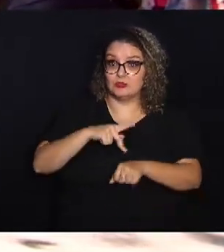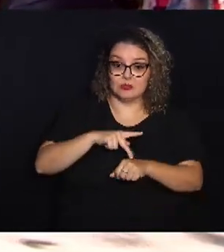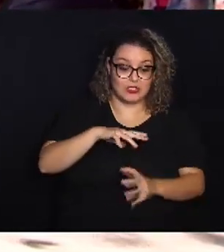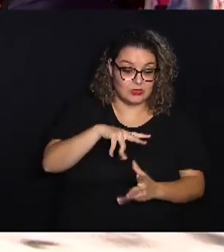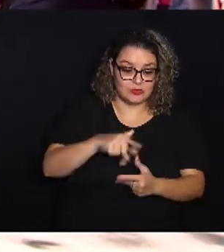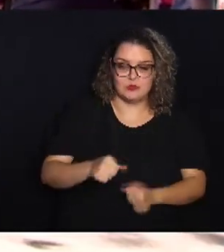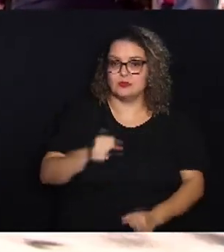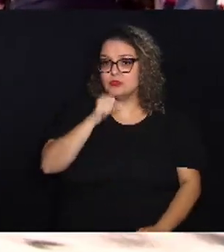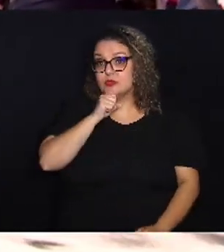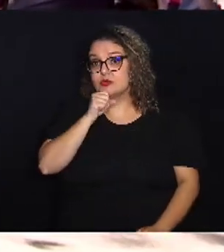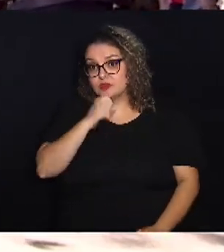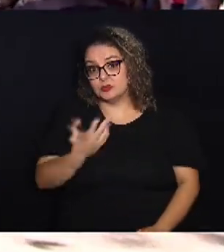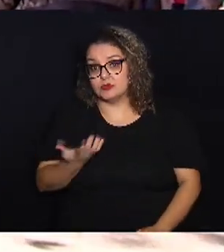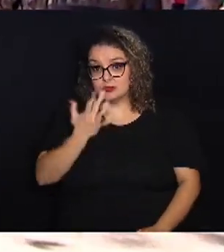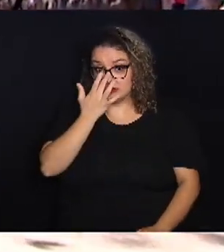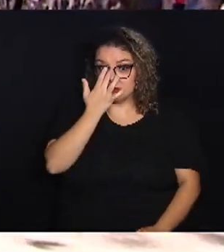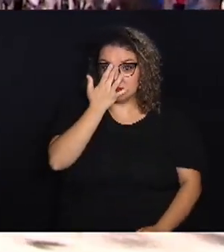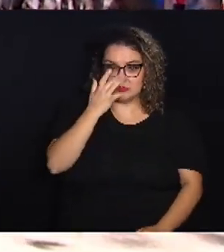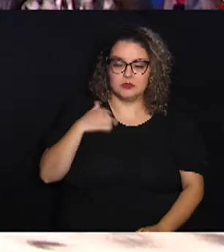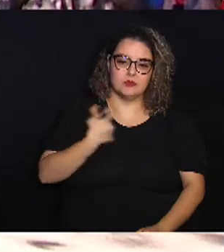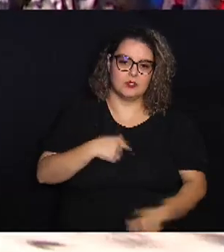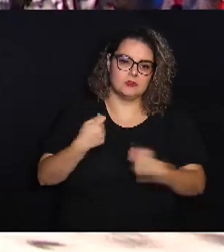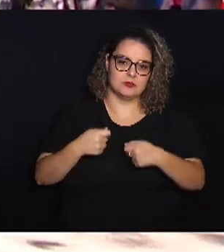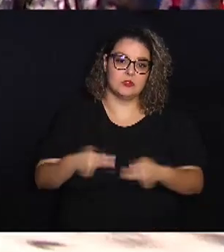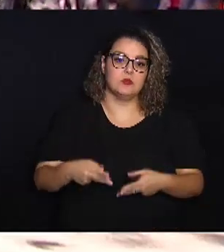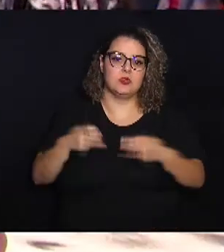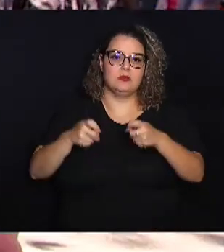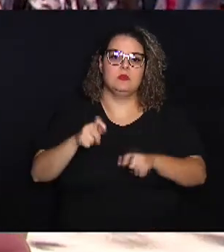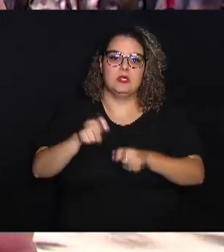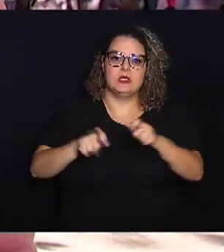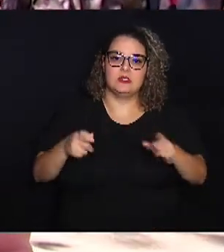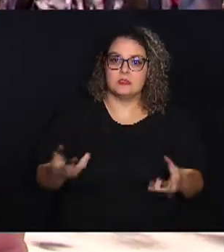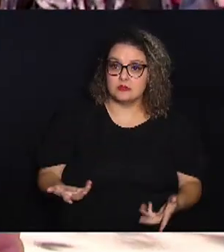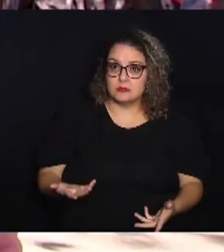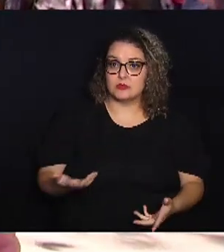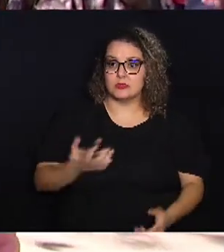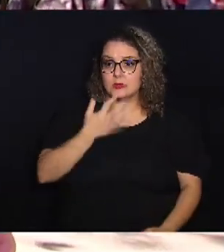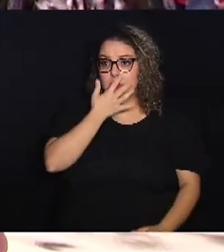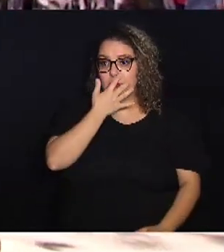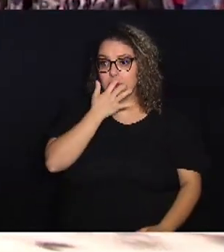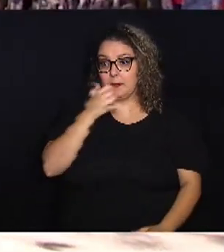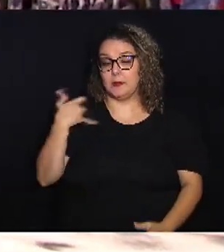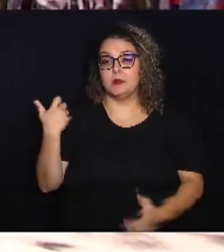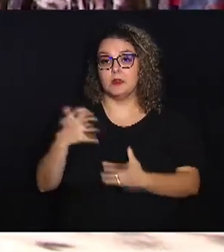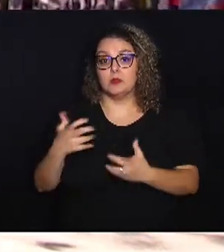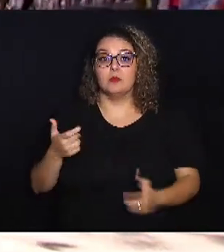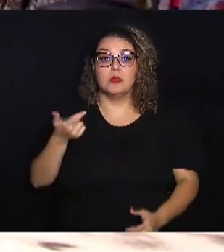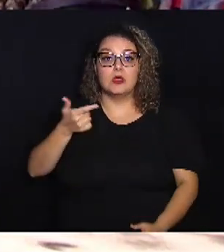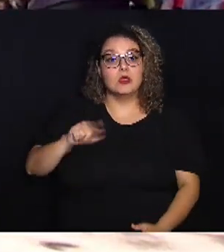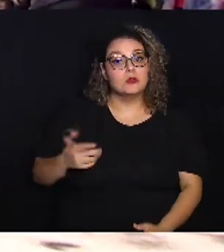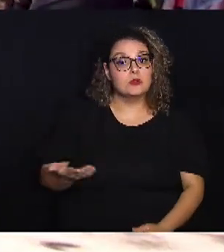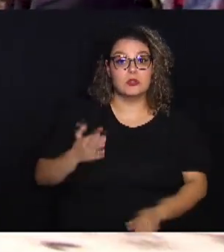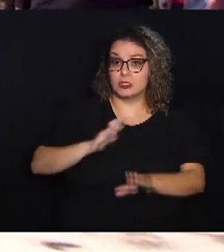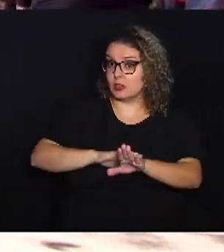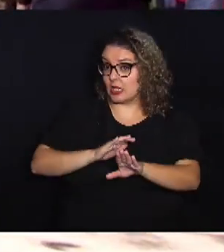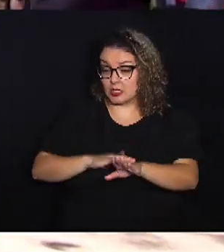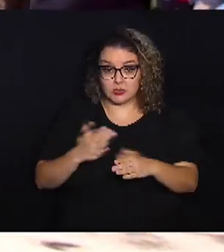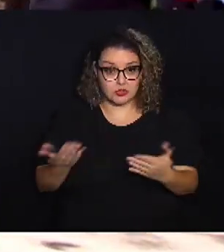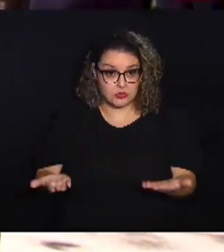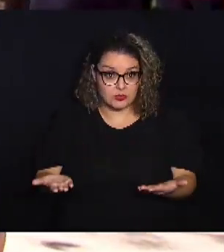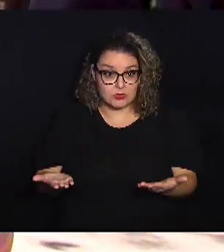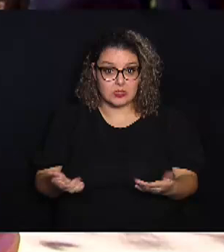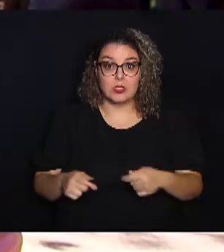está envelhecendo. Então, nós precisamos reconhecer que essas pessoas, elas envelheceram, mas elas continuam ativas. E